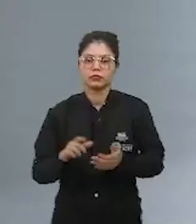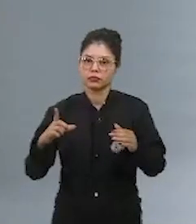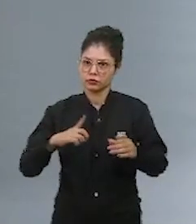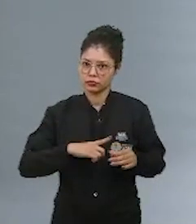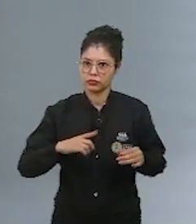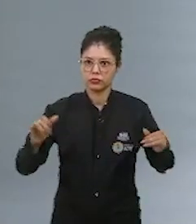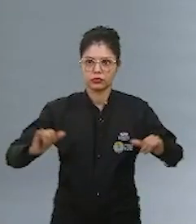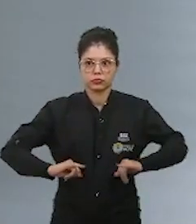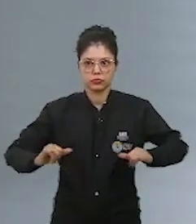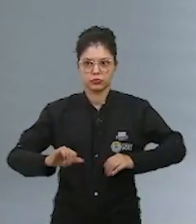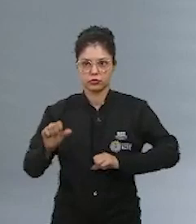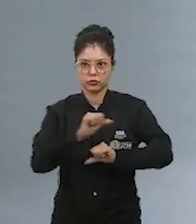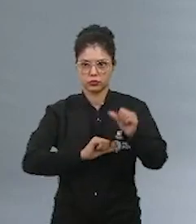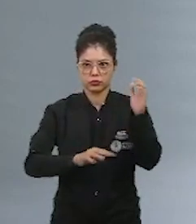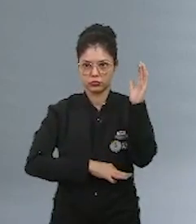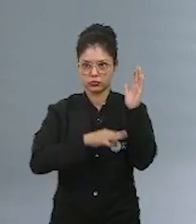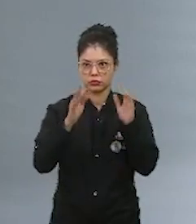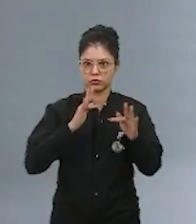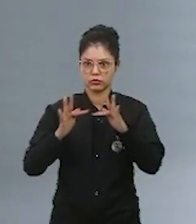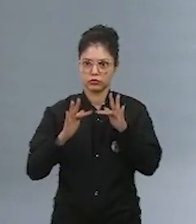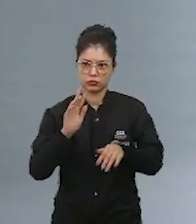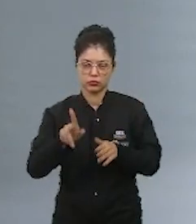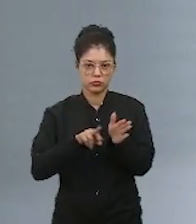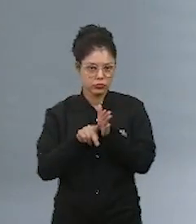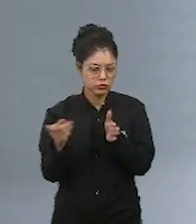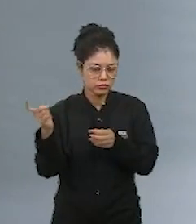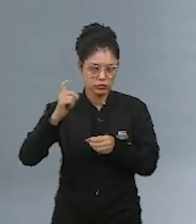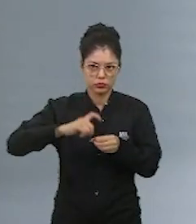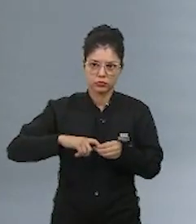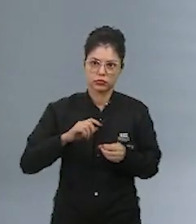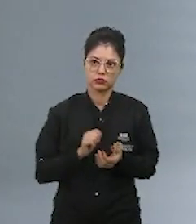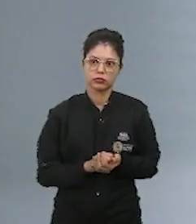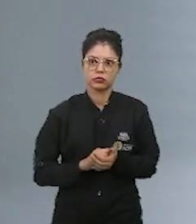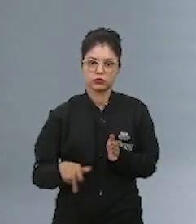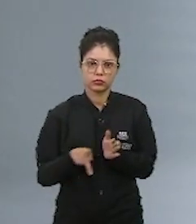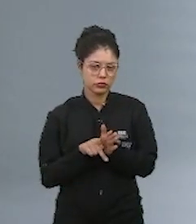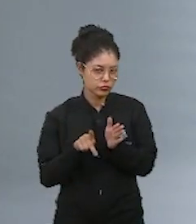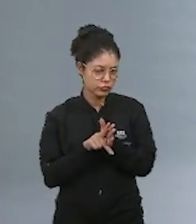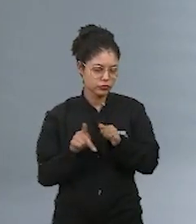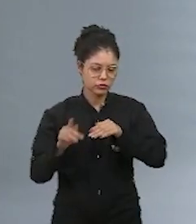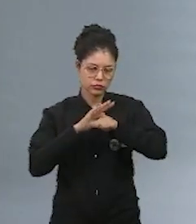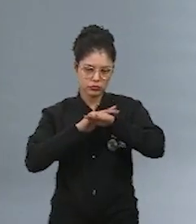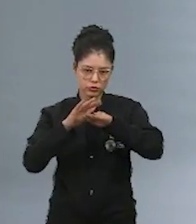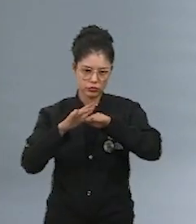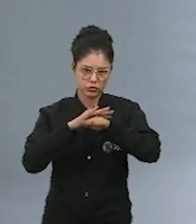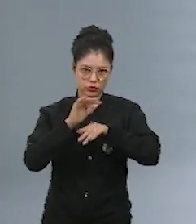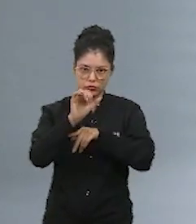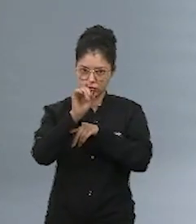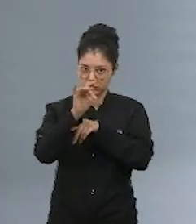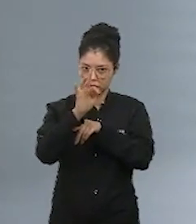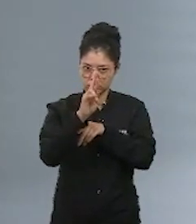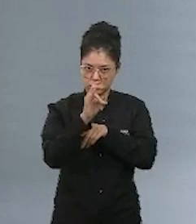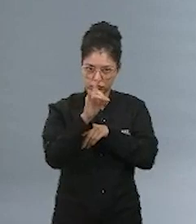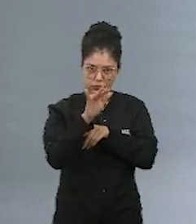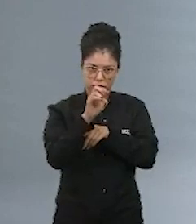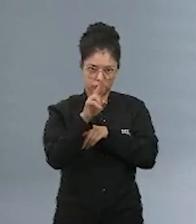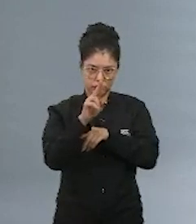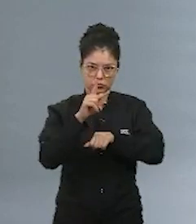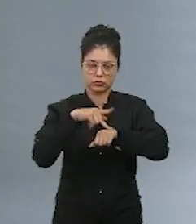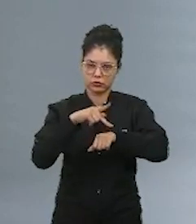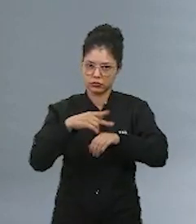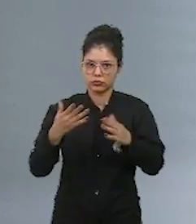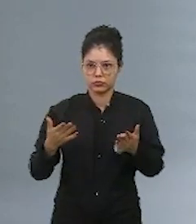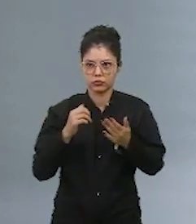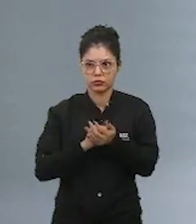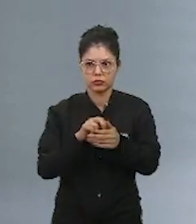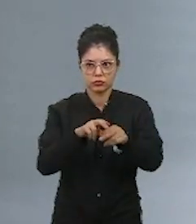também temperismo químico, físico, biológico e voltar a ser uma rocha sedimentar. A partir dali, né, formar outras rochas.